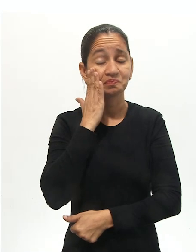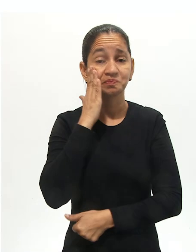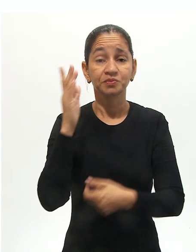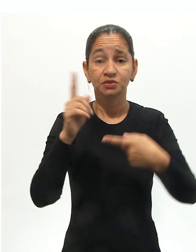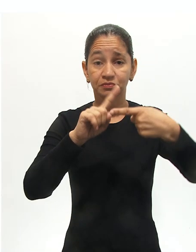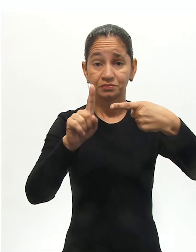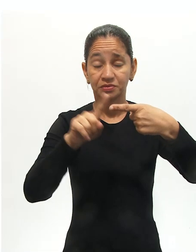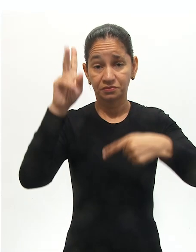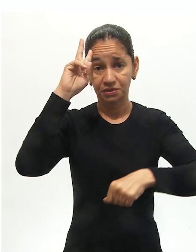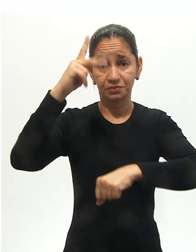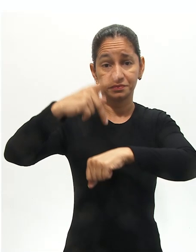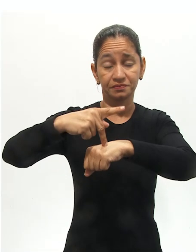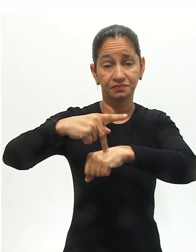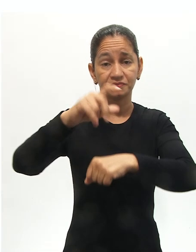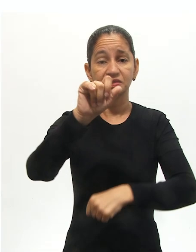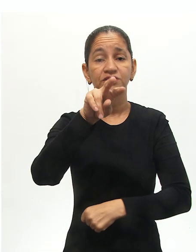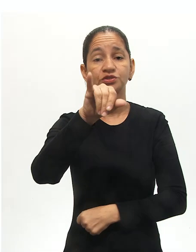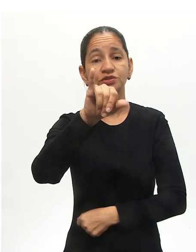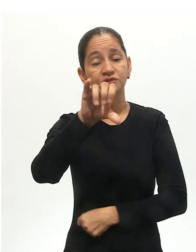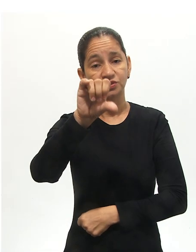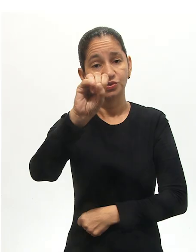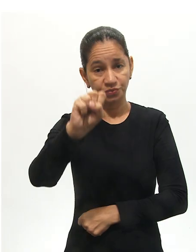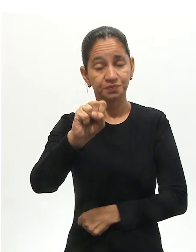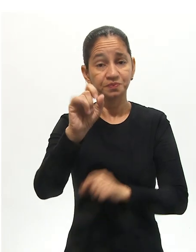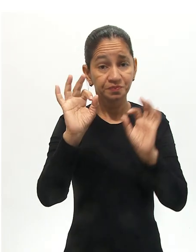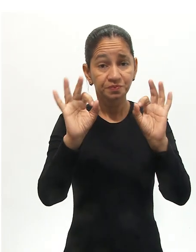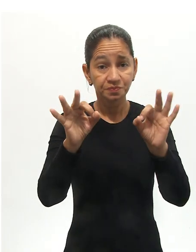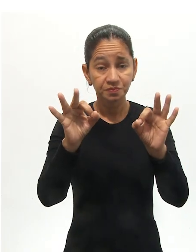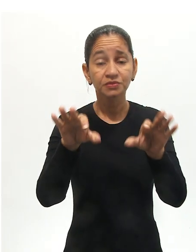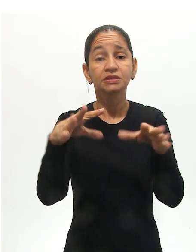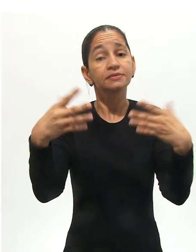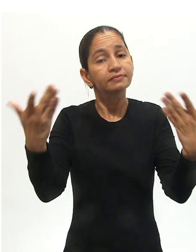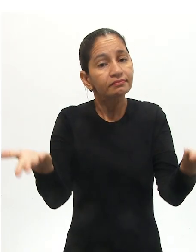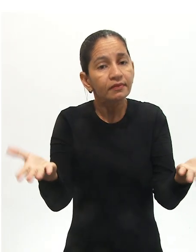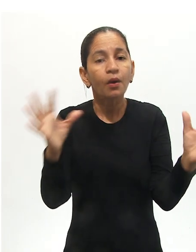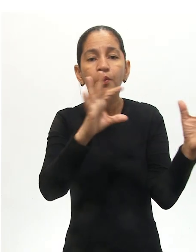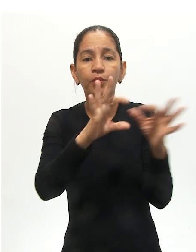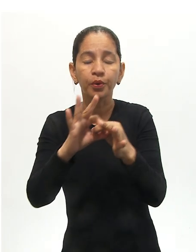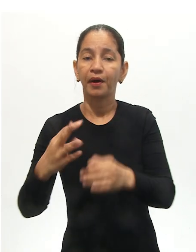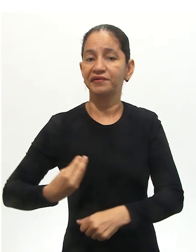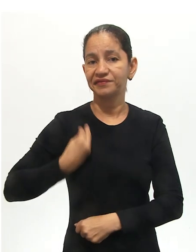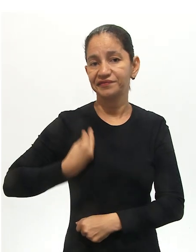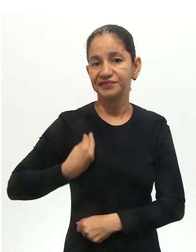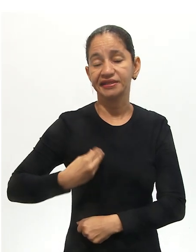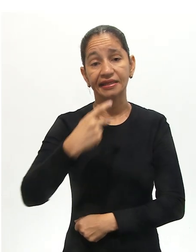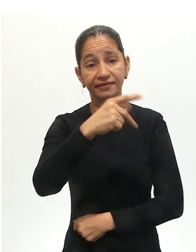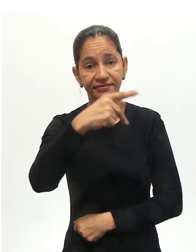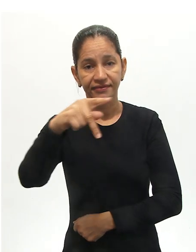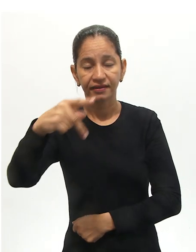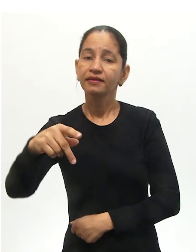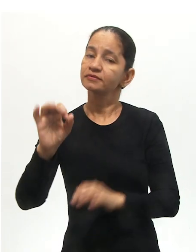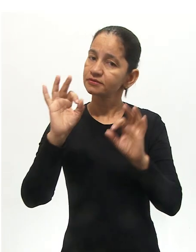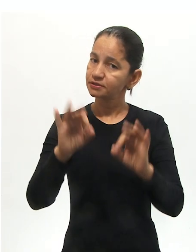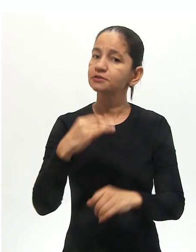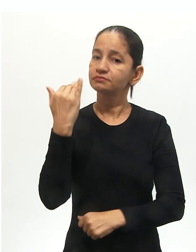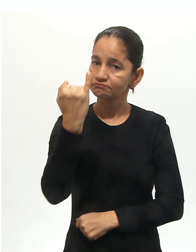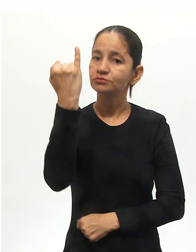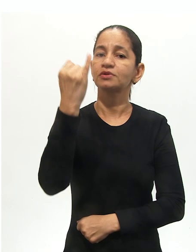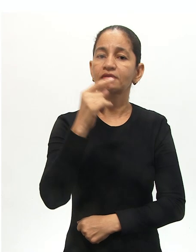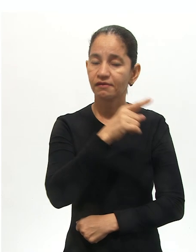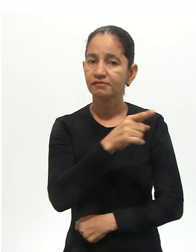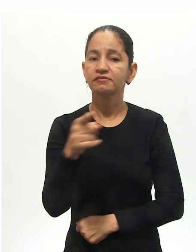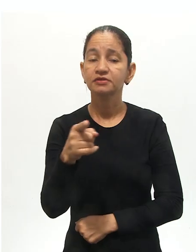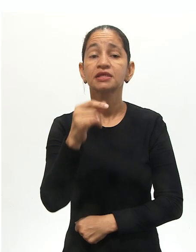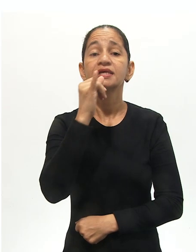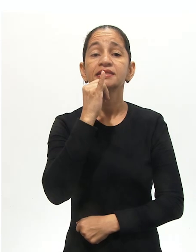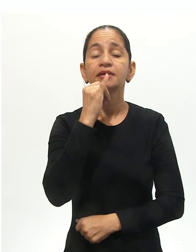segundo Anísio Teixeira. Então, nesse caso, considera o contexto de vida do aluno.